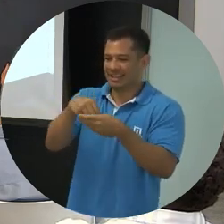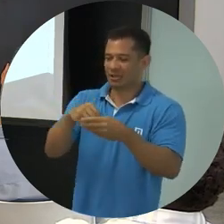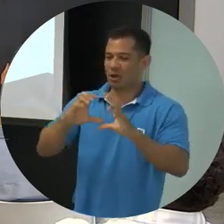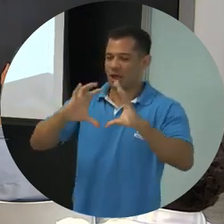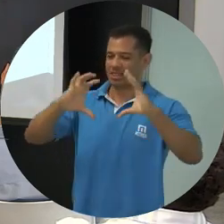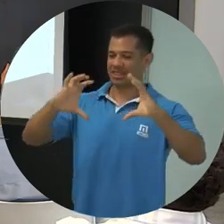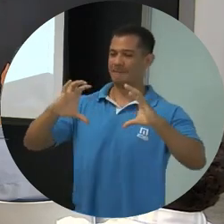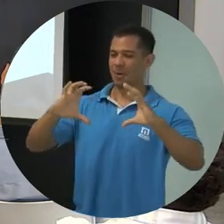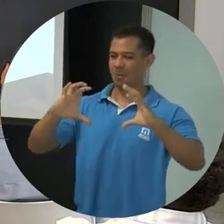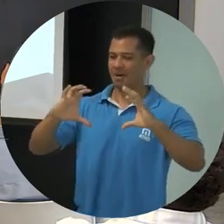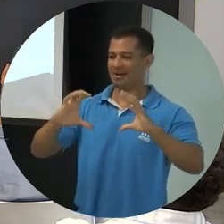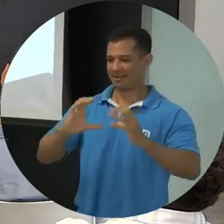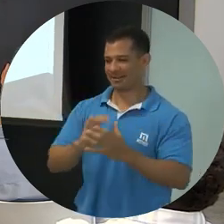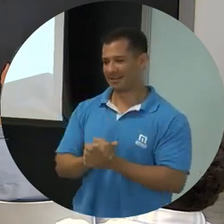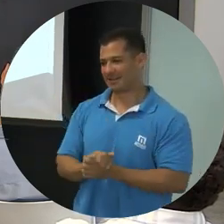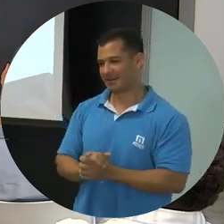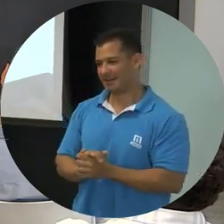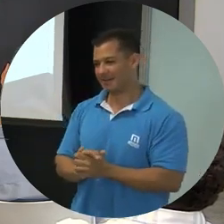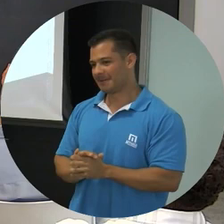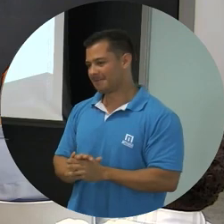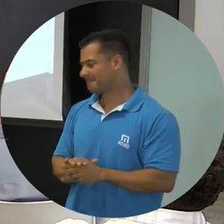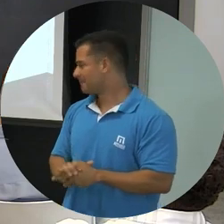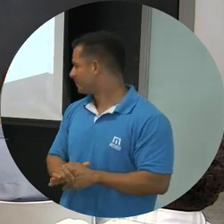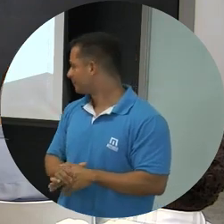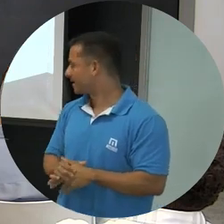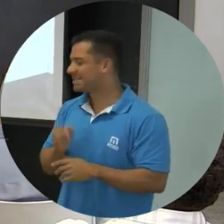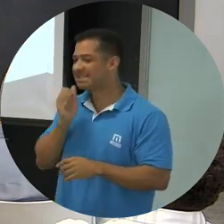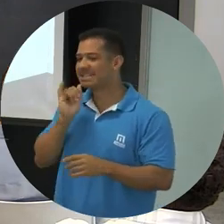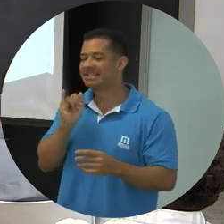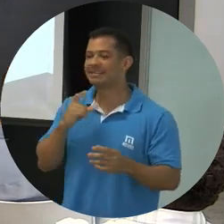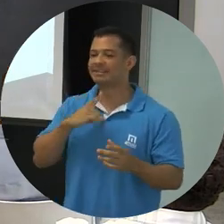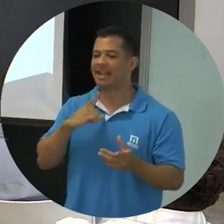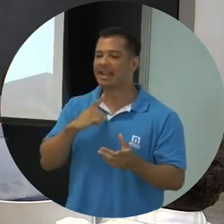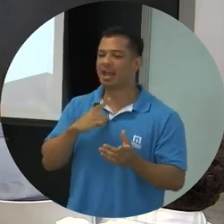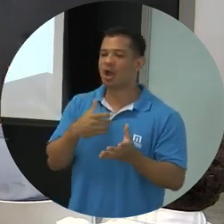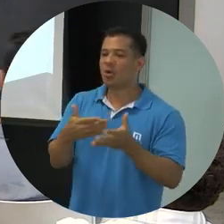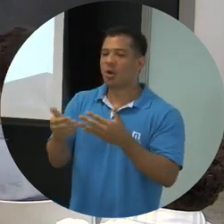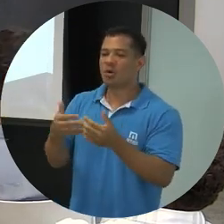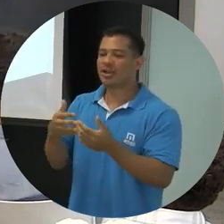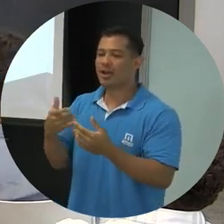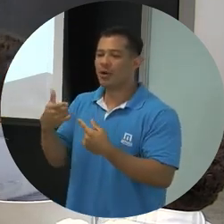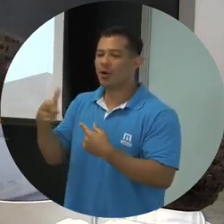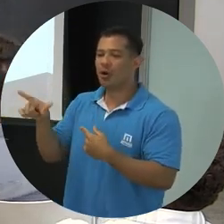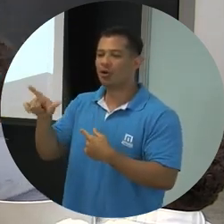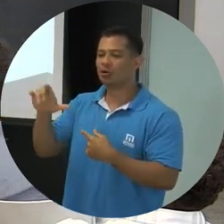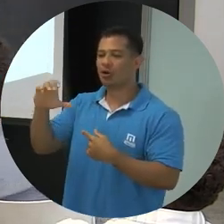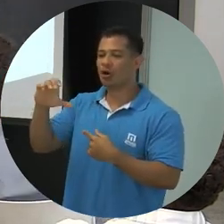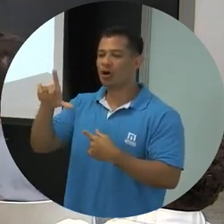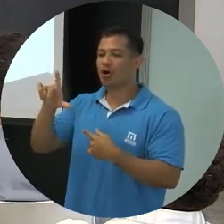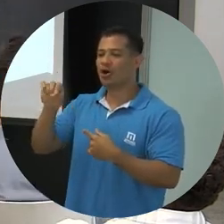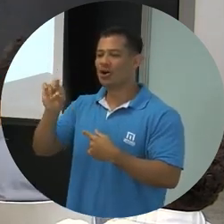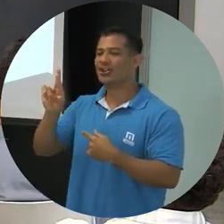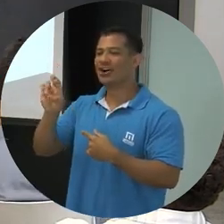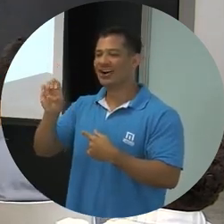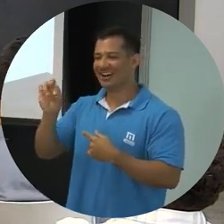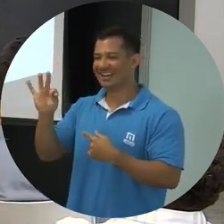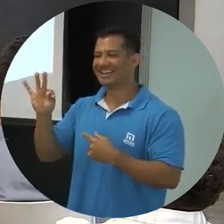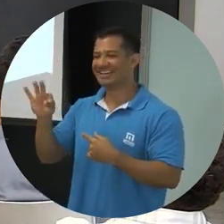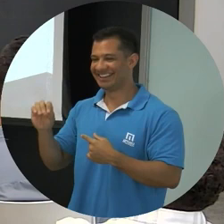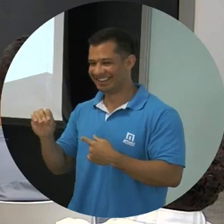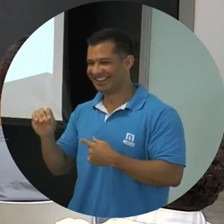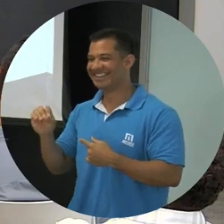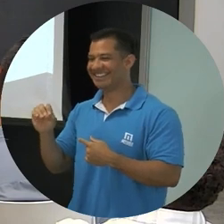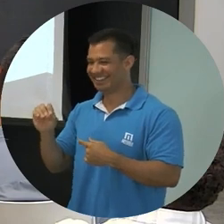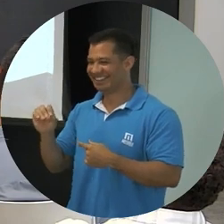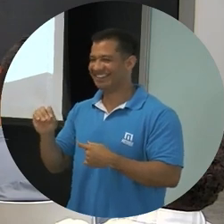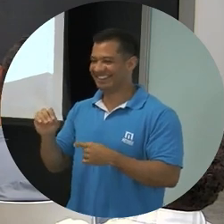tá? Além de que, se eu tiver qualquer outro tipo de cloreto, fosfato, fluoretos em suspensão na água,